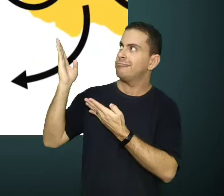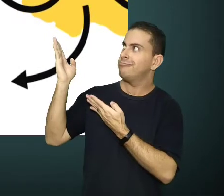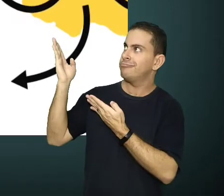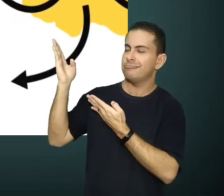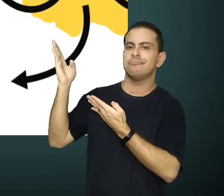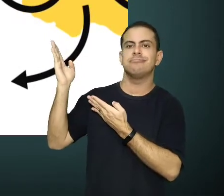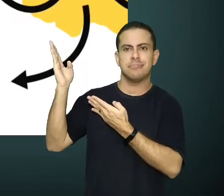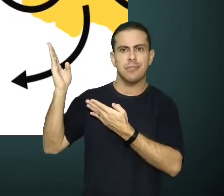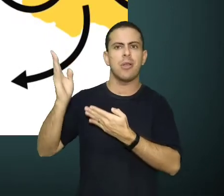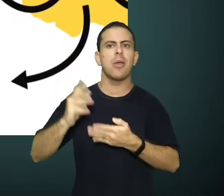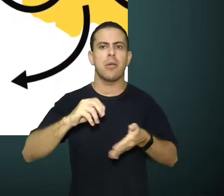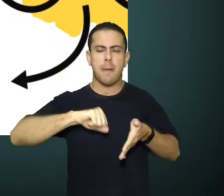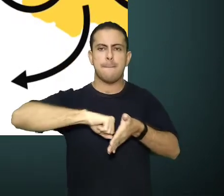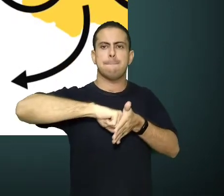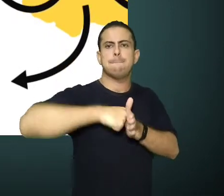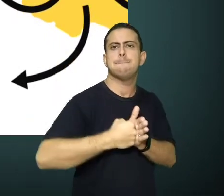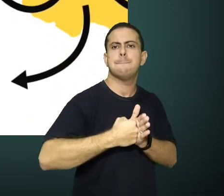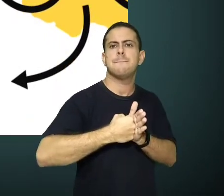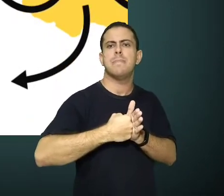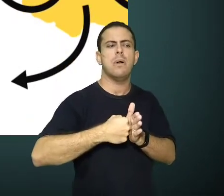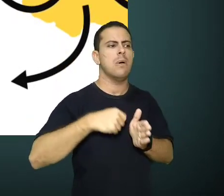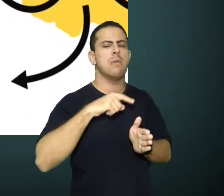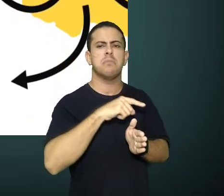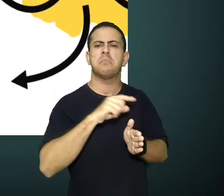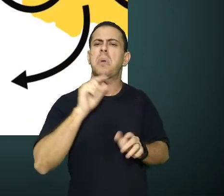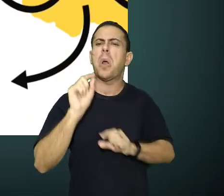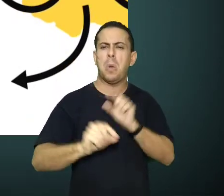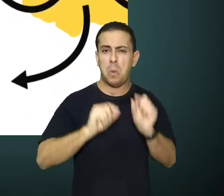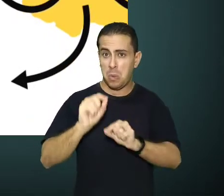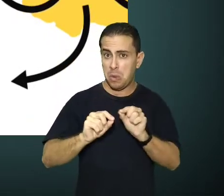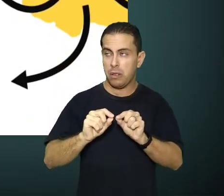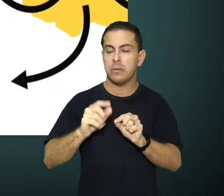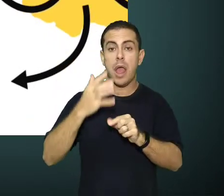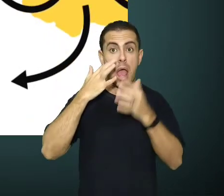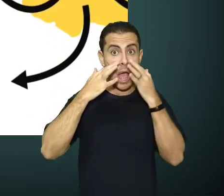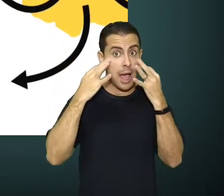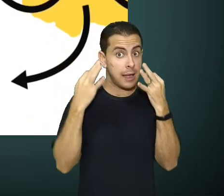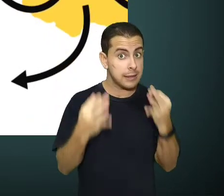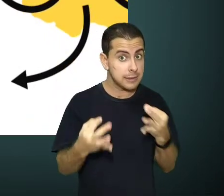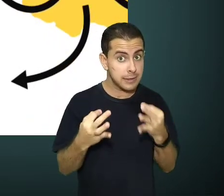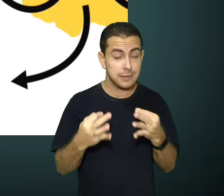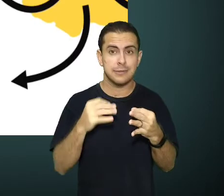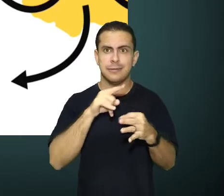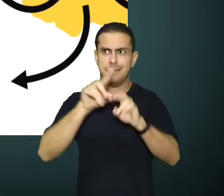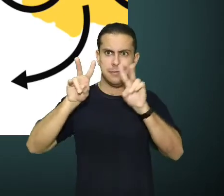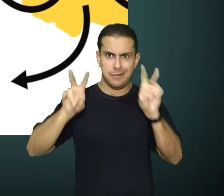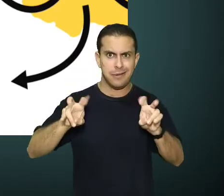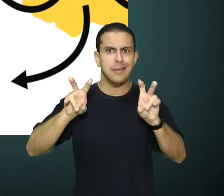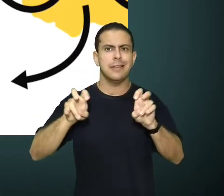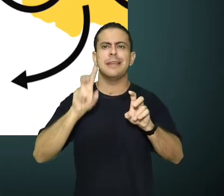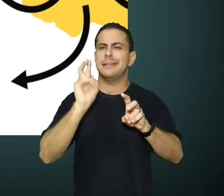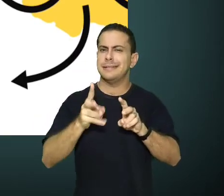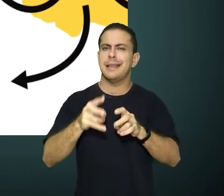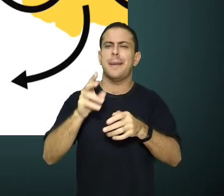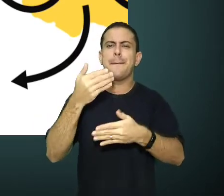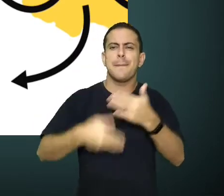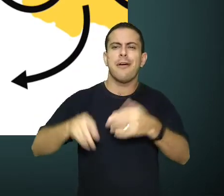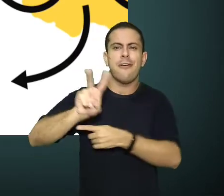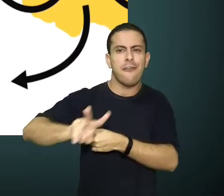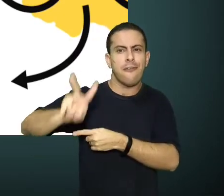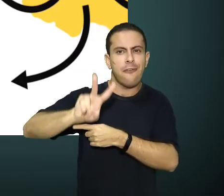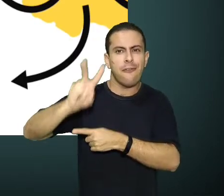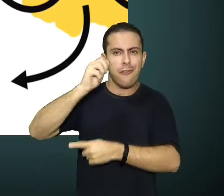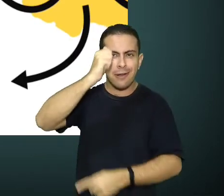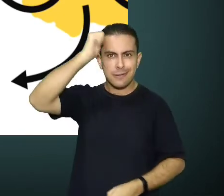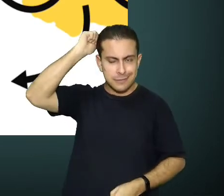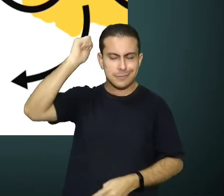bloqueio continental em 1806. Galera, presta atenção aqui porque é um assunto que cai bastante no vestibular,